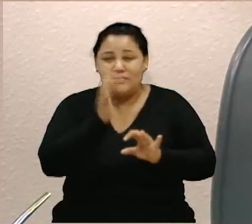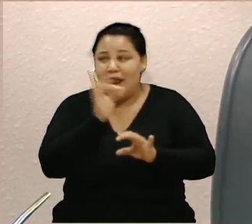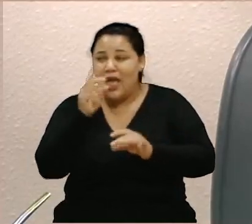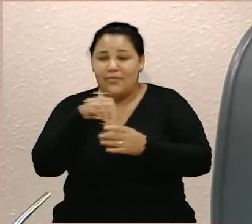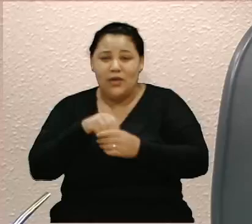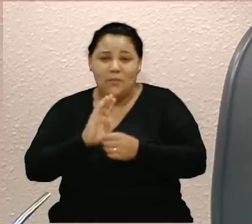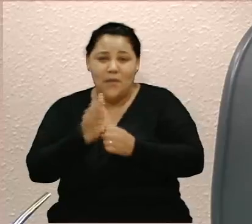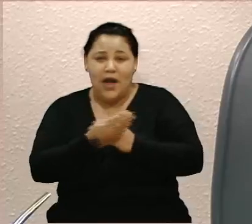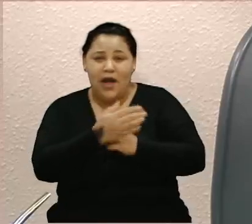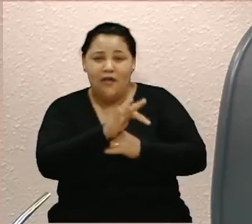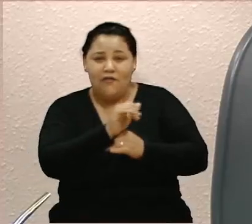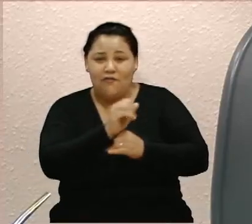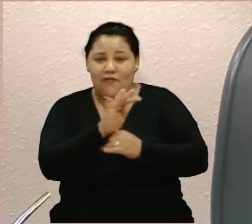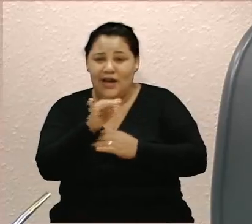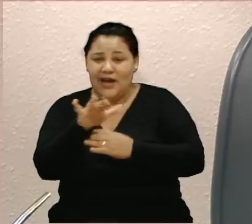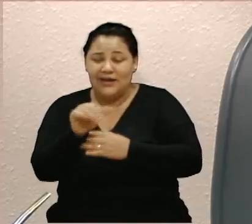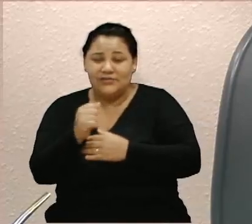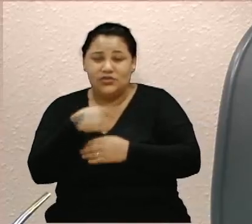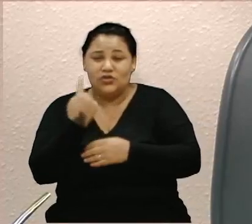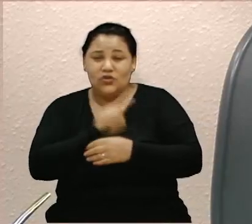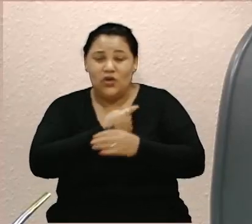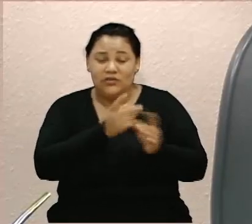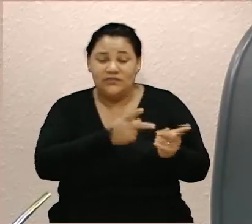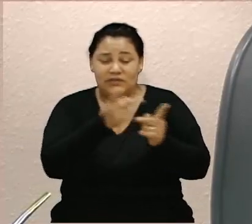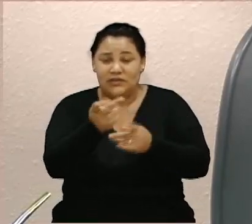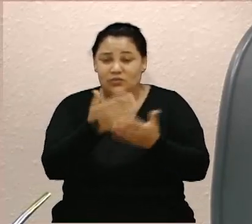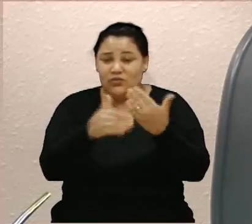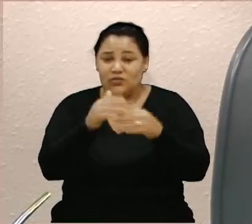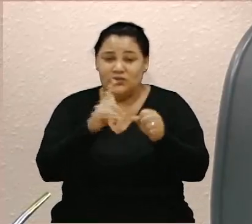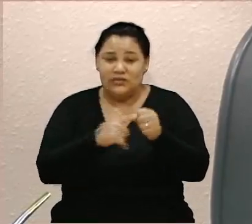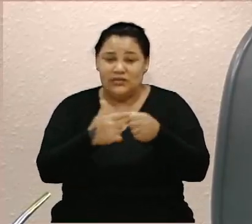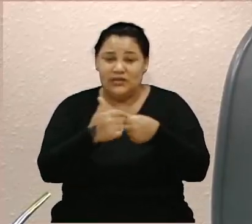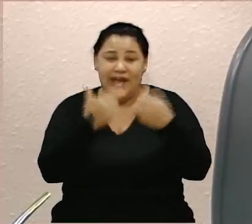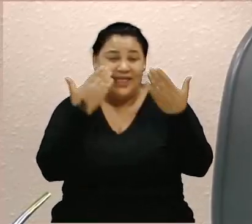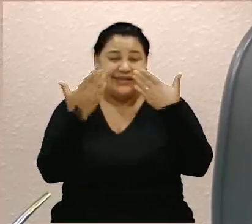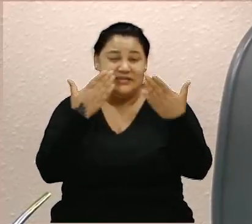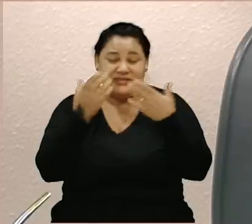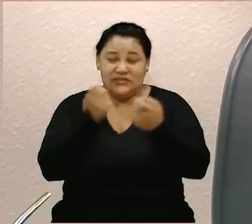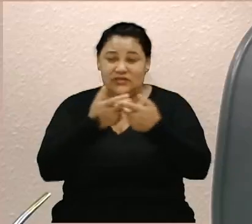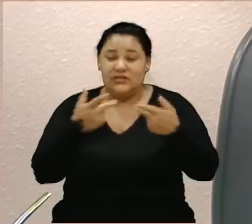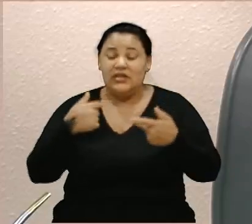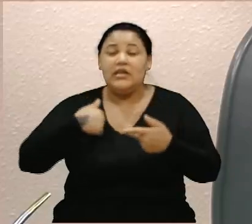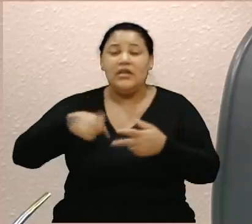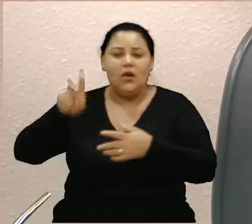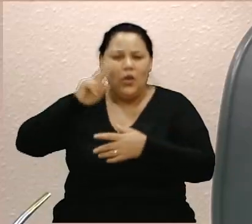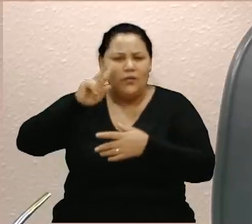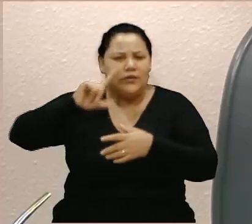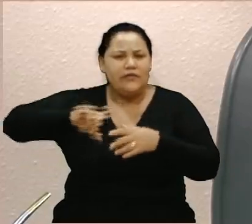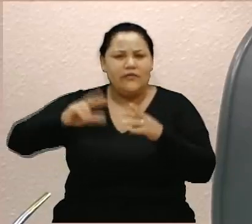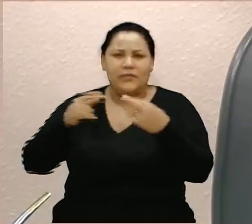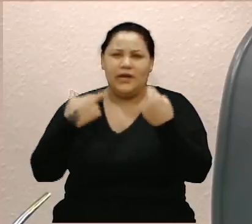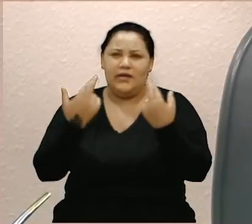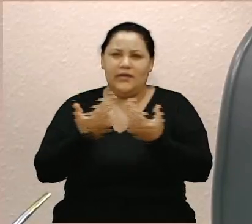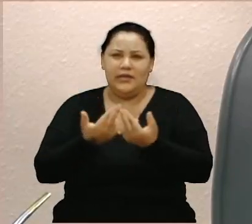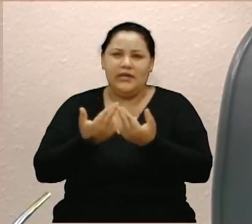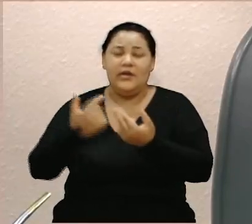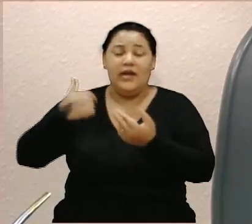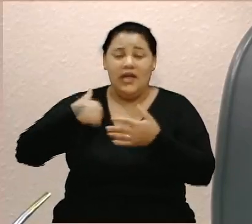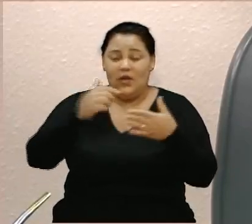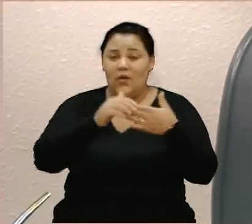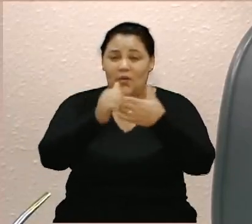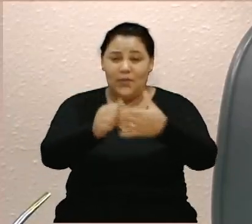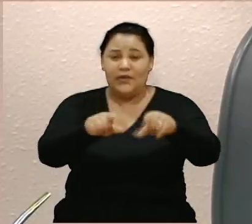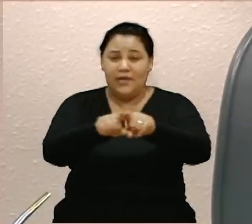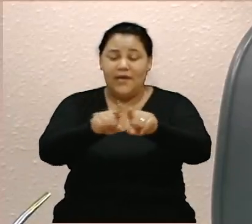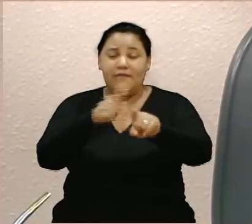toda a cidade analisando os acontecimentos e realmente lembro que, inclusive, teve uma sessão aqui na Câmara que eu acabei acompanhando,